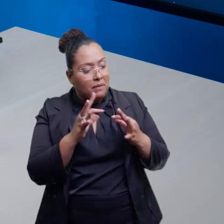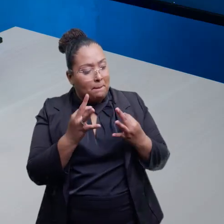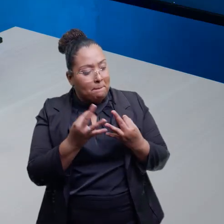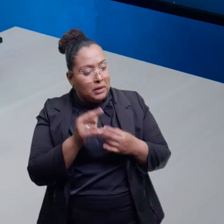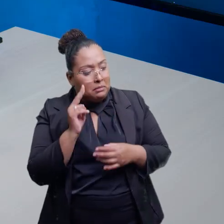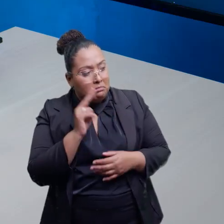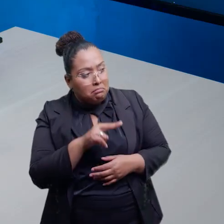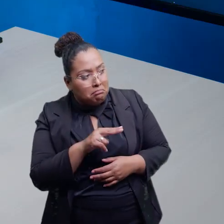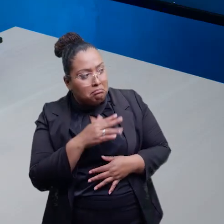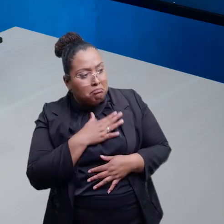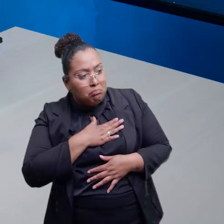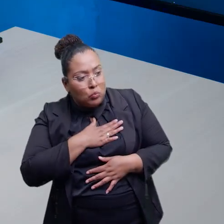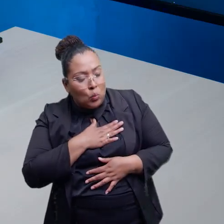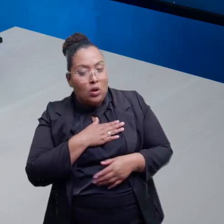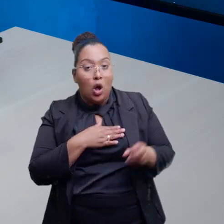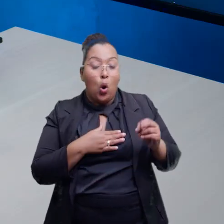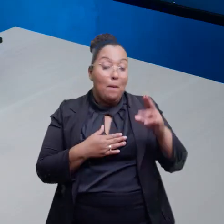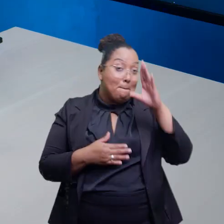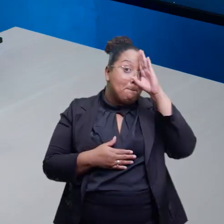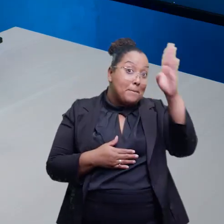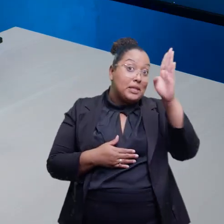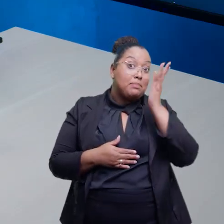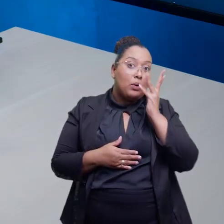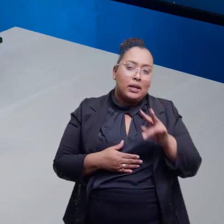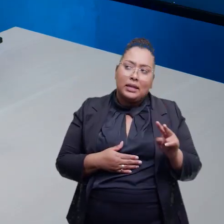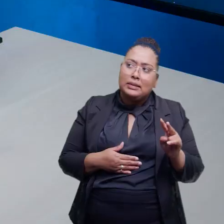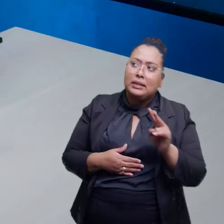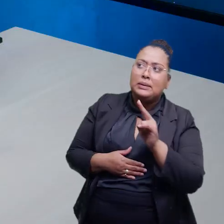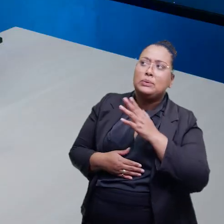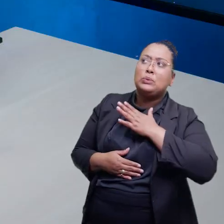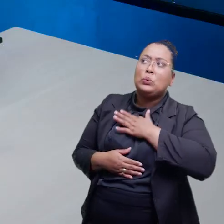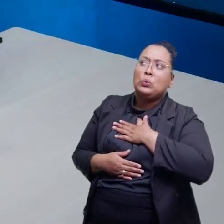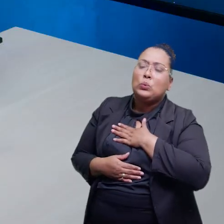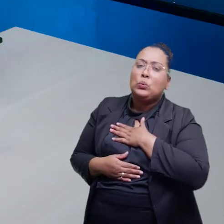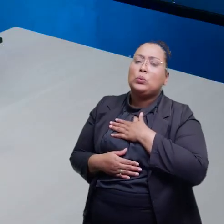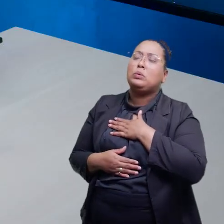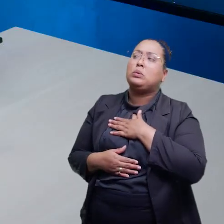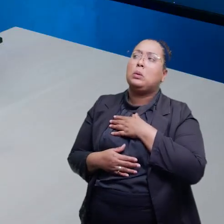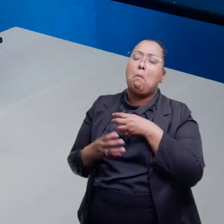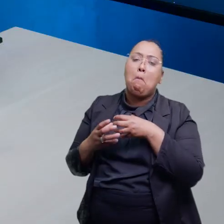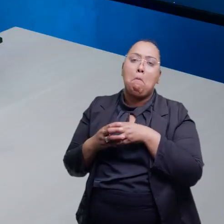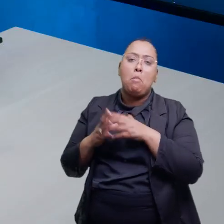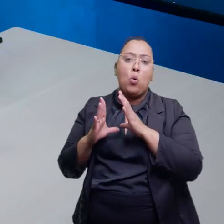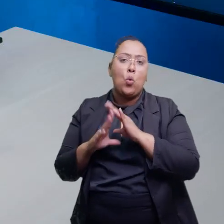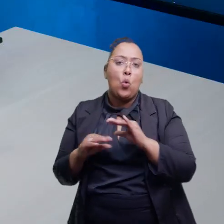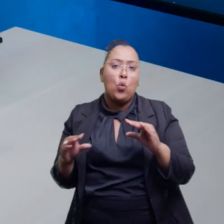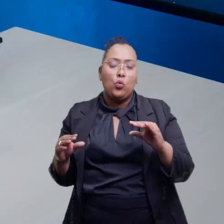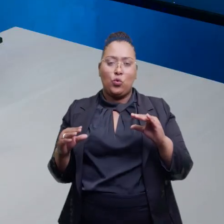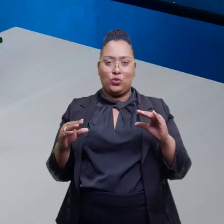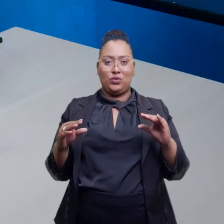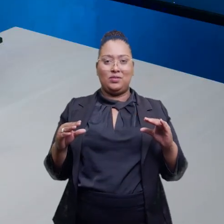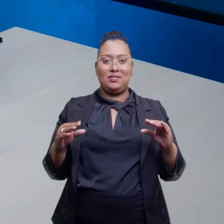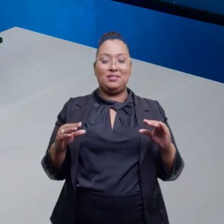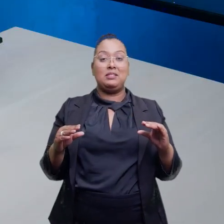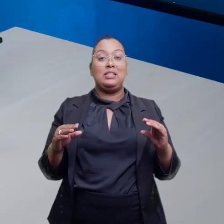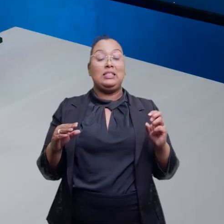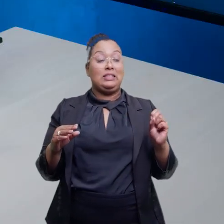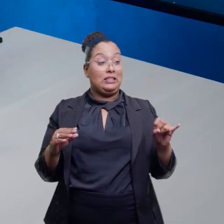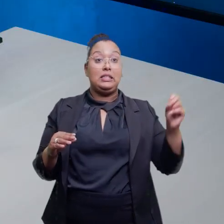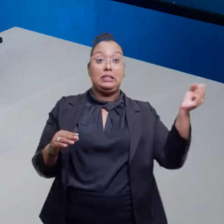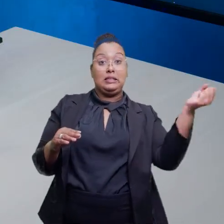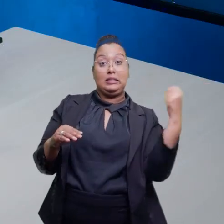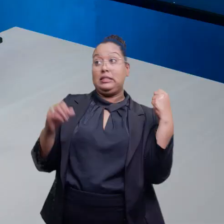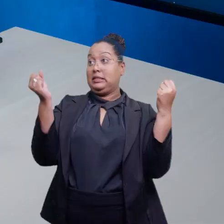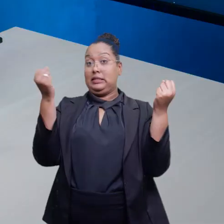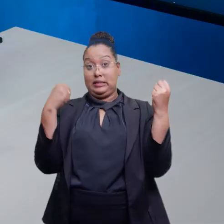família se adapta, e principalmente se a criança se adapta àquele meio familiar, àquele contexto familiar que ela está, e a partir do momento que